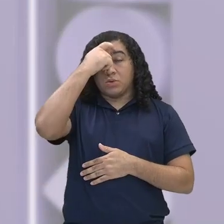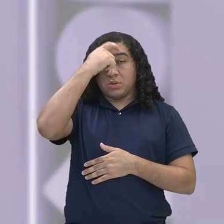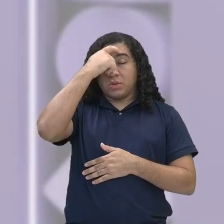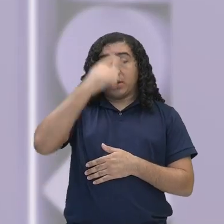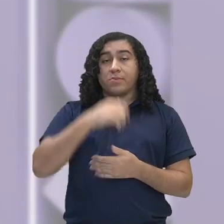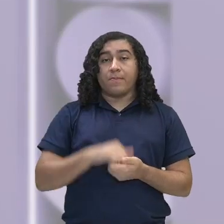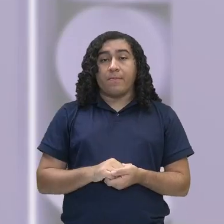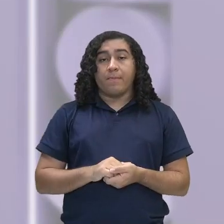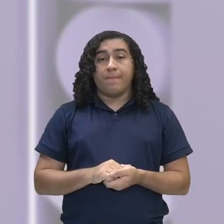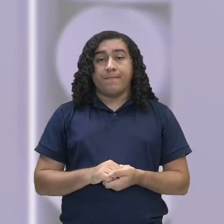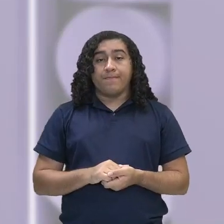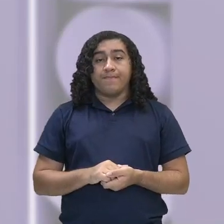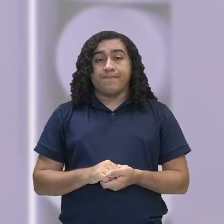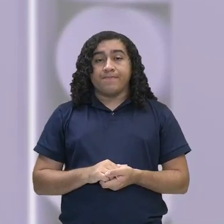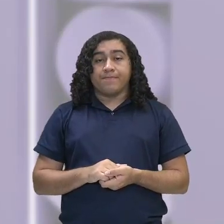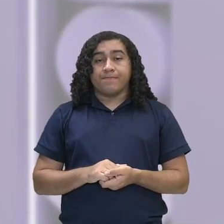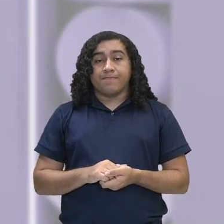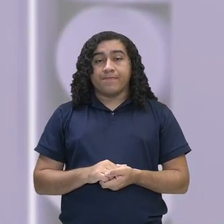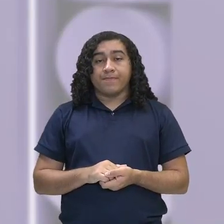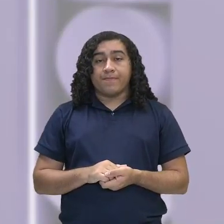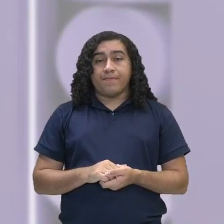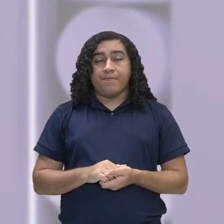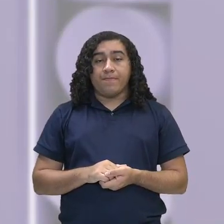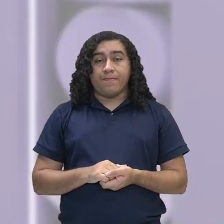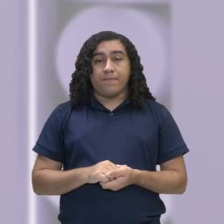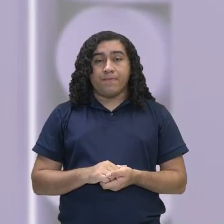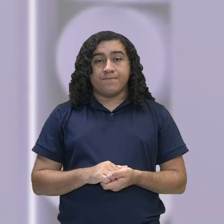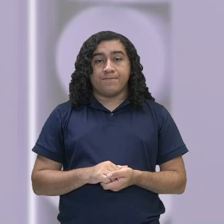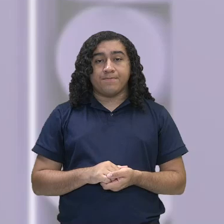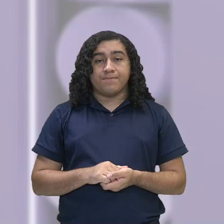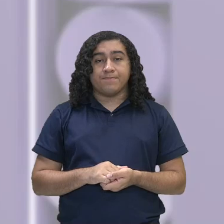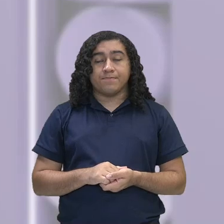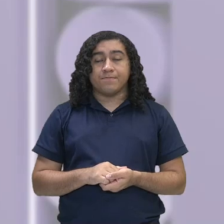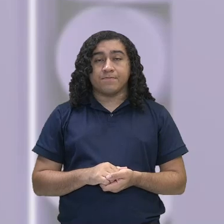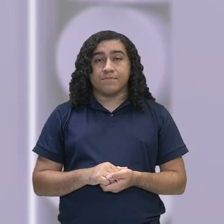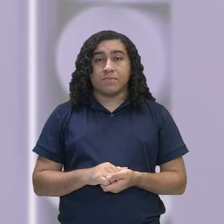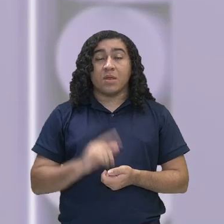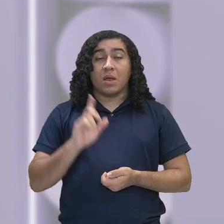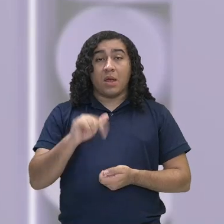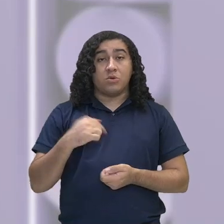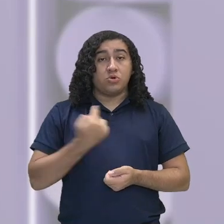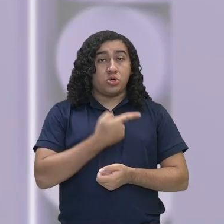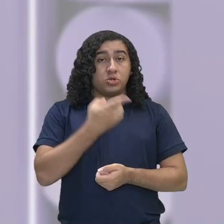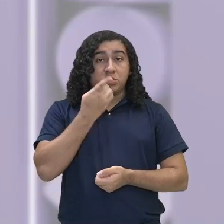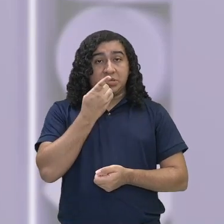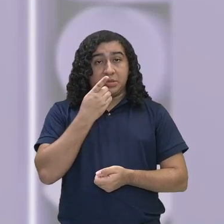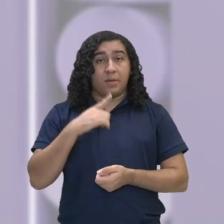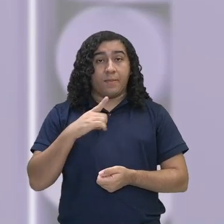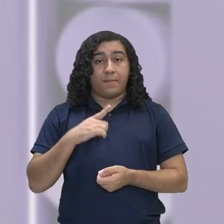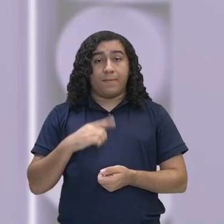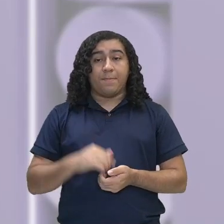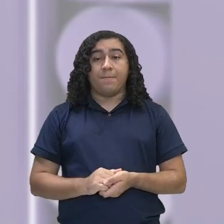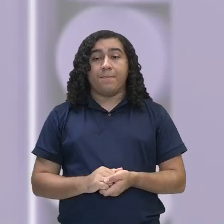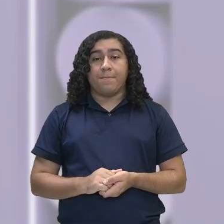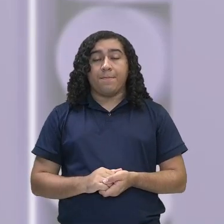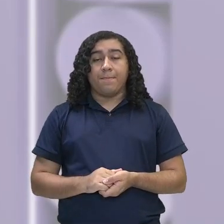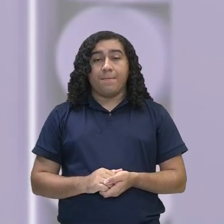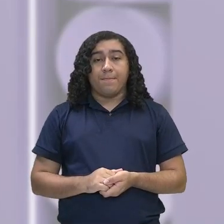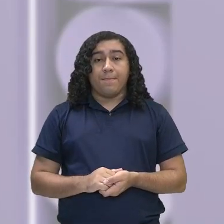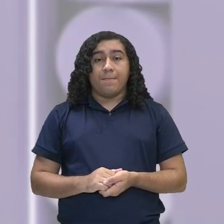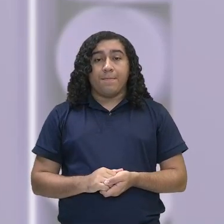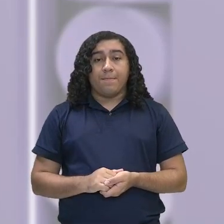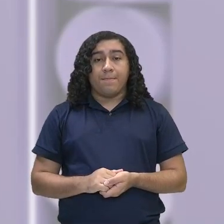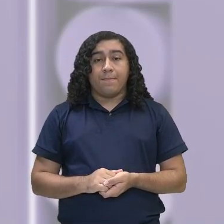racionalidade. Tudo bem? Os símbolos são parte da vida da gente, ok? E aqui eu